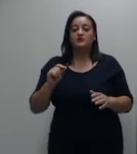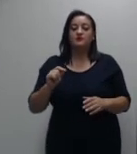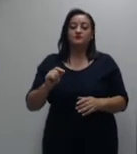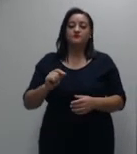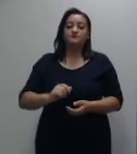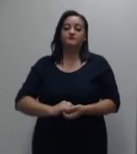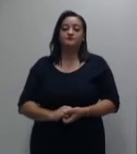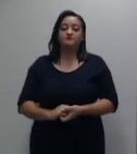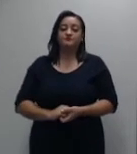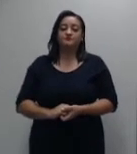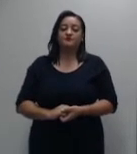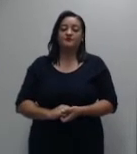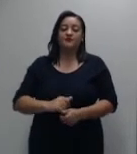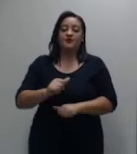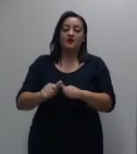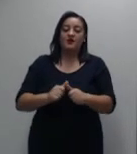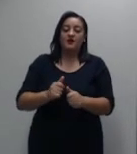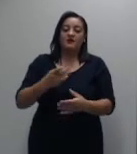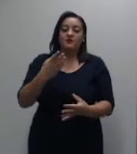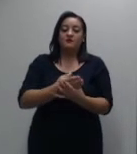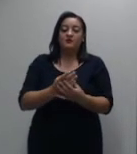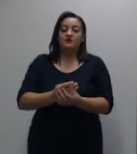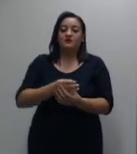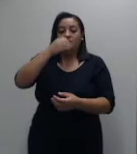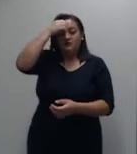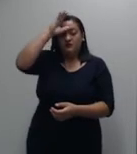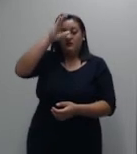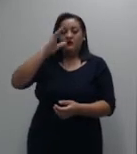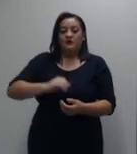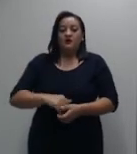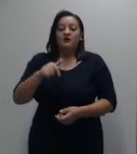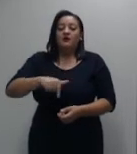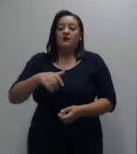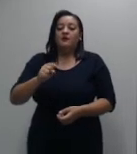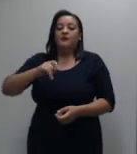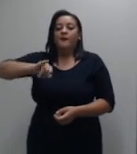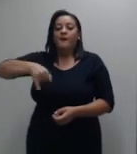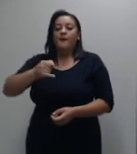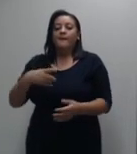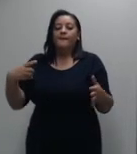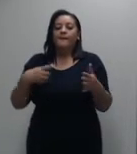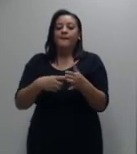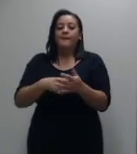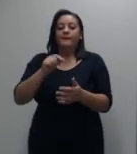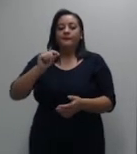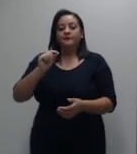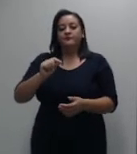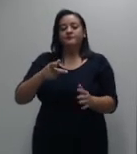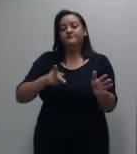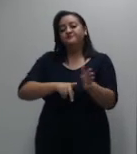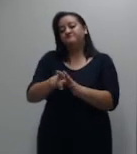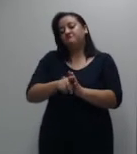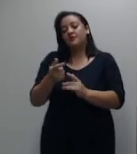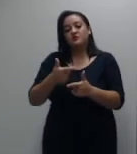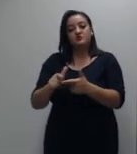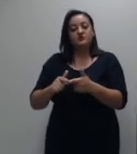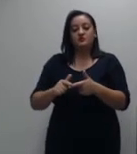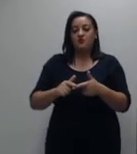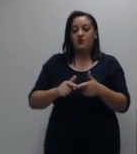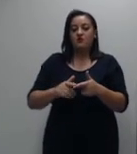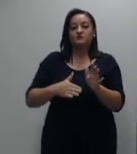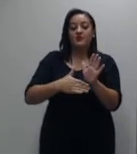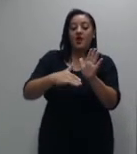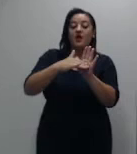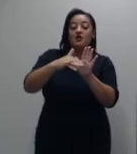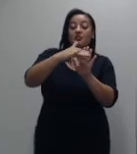atrair o processo a conhecimento da casa no caso da denúncia é só aquele aquela já está após